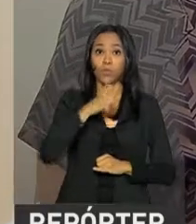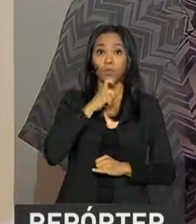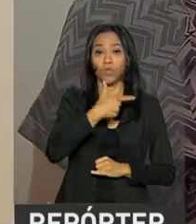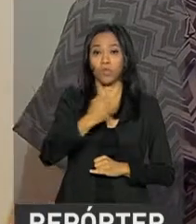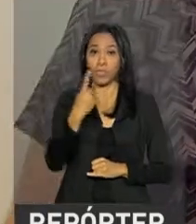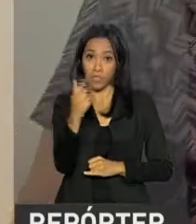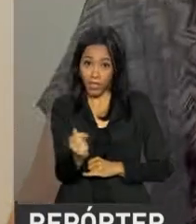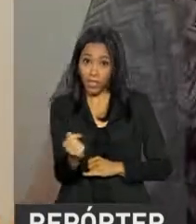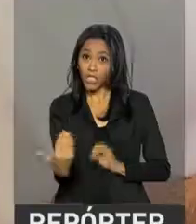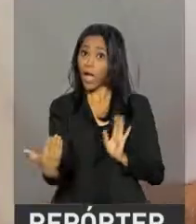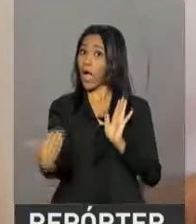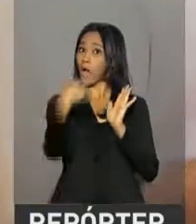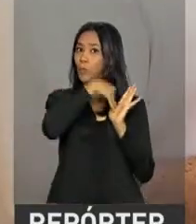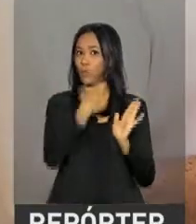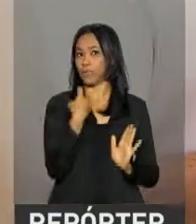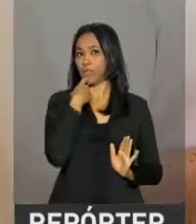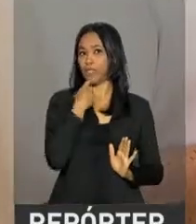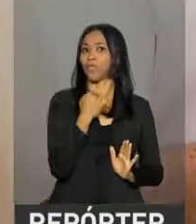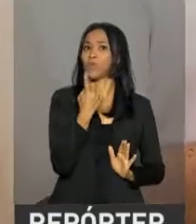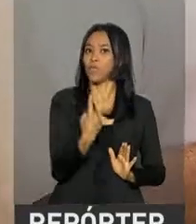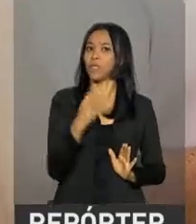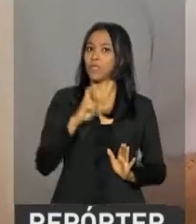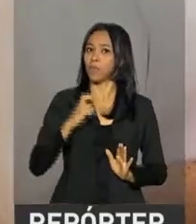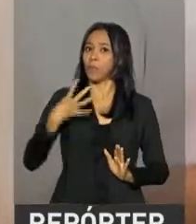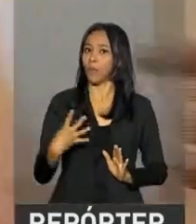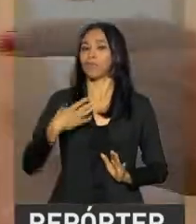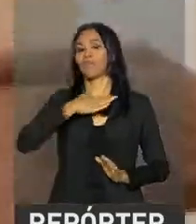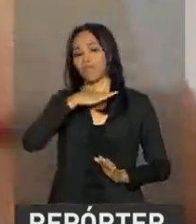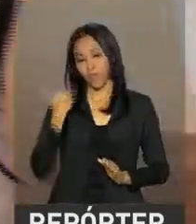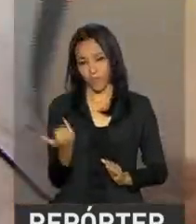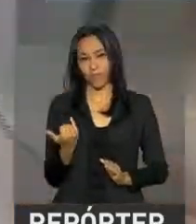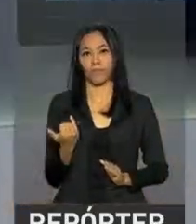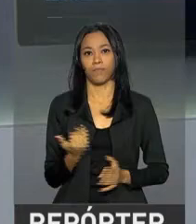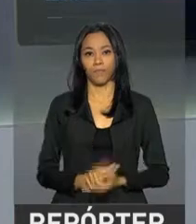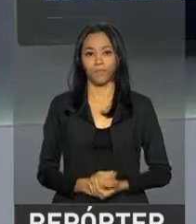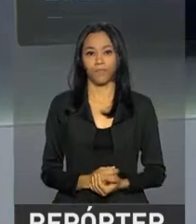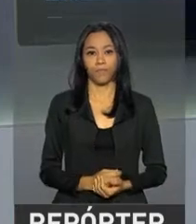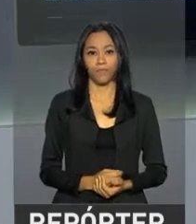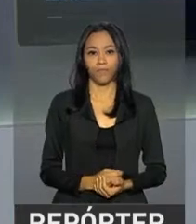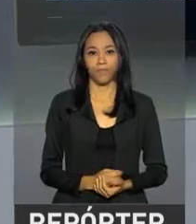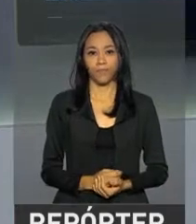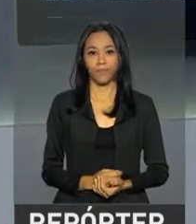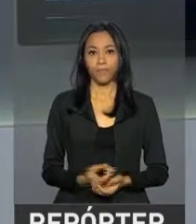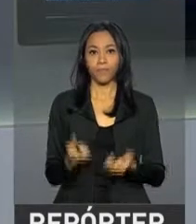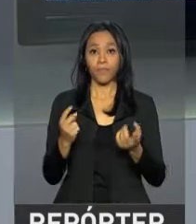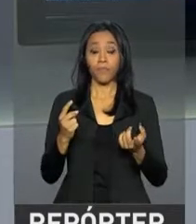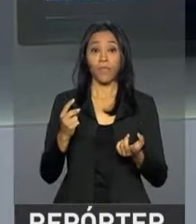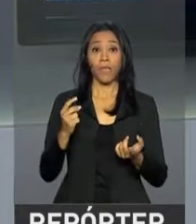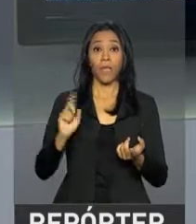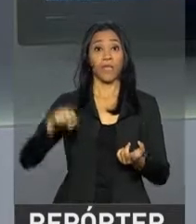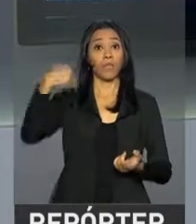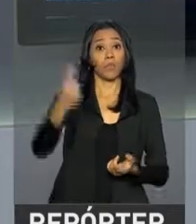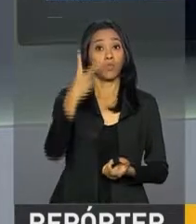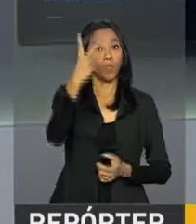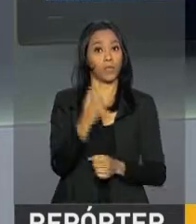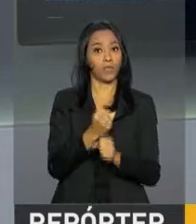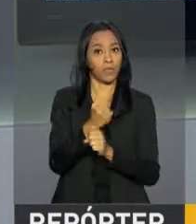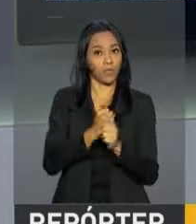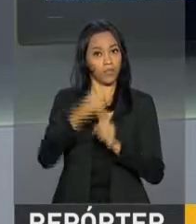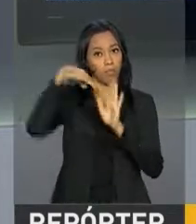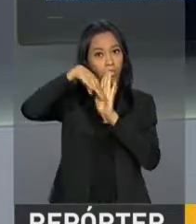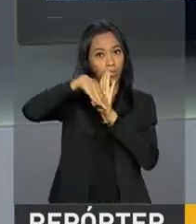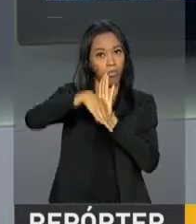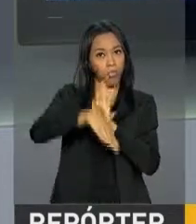última sexta-feira, com 154 mortes. Após 2 anos em queda, a